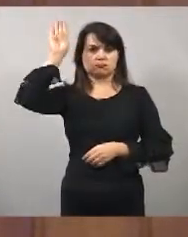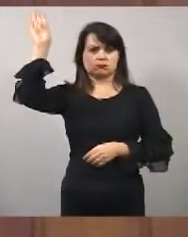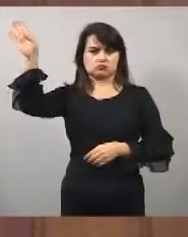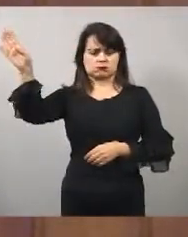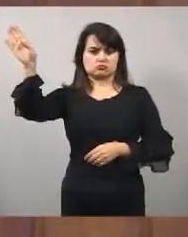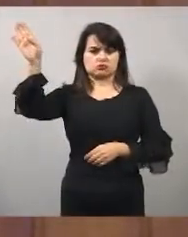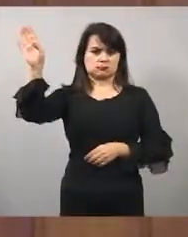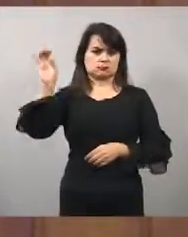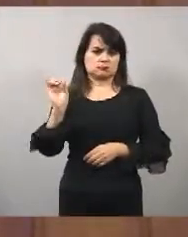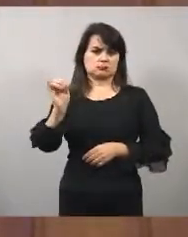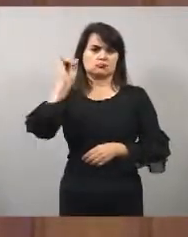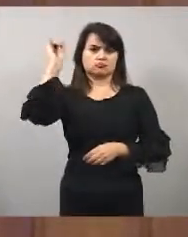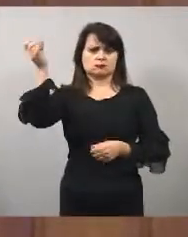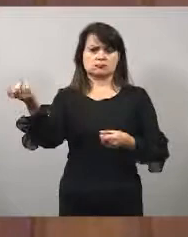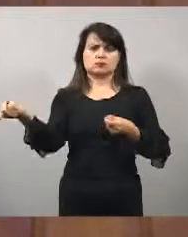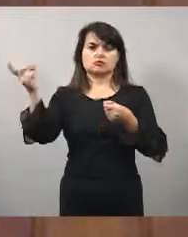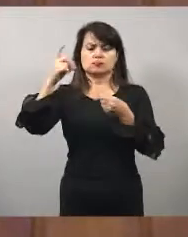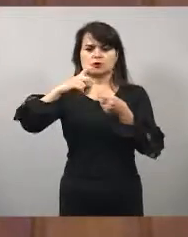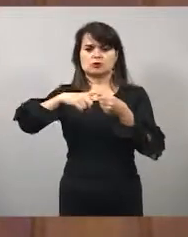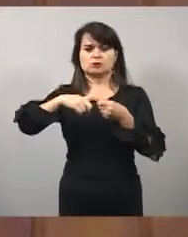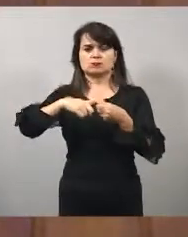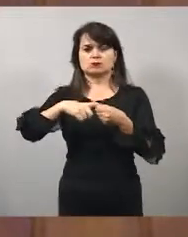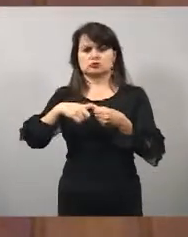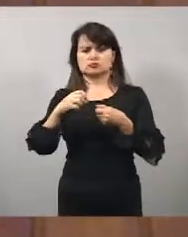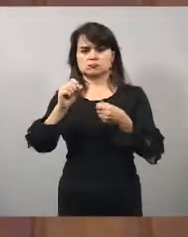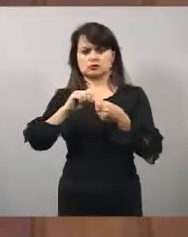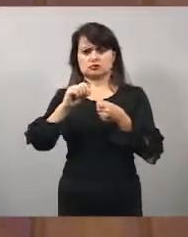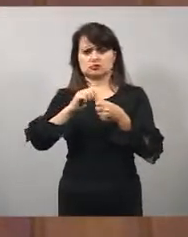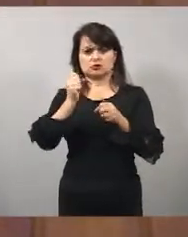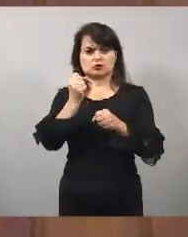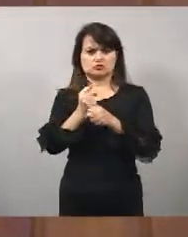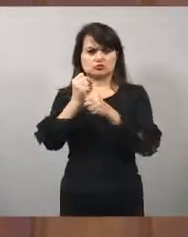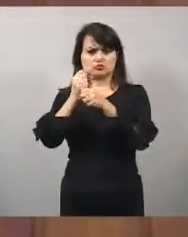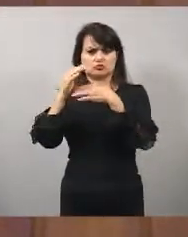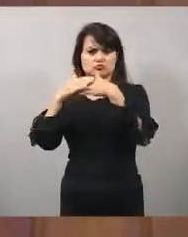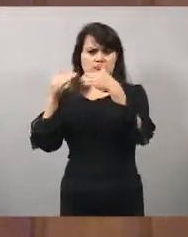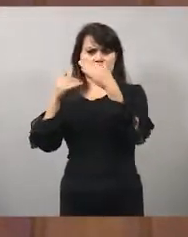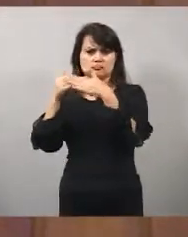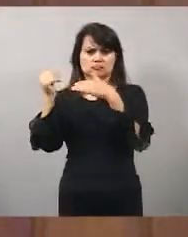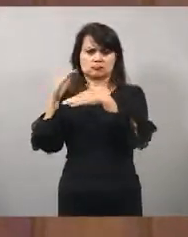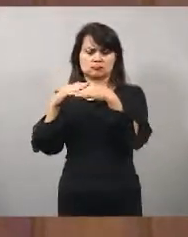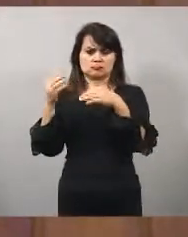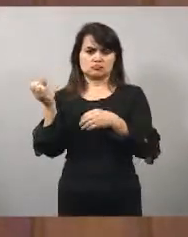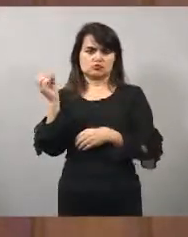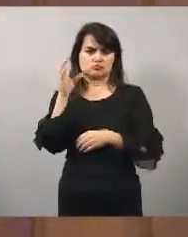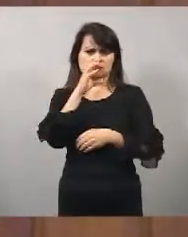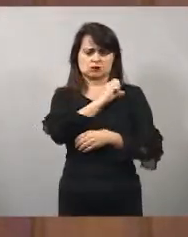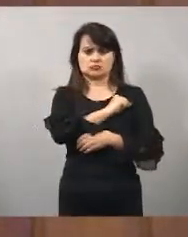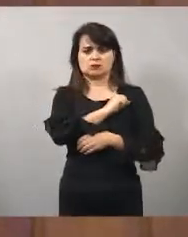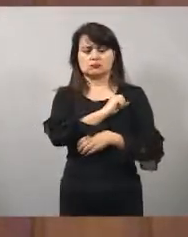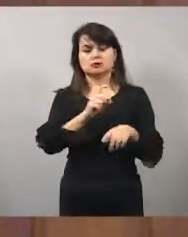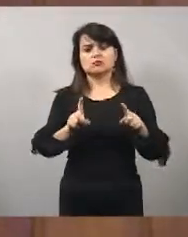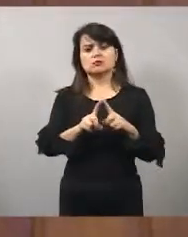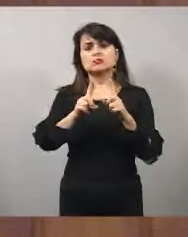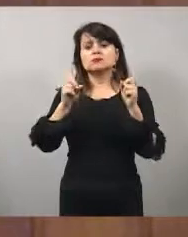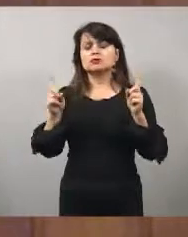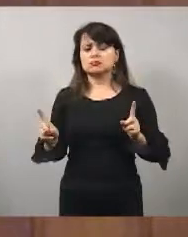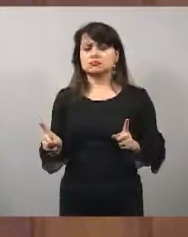dessa obra em curto prazo. E já se passou alguns meses aí e a gente